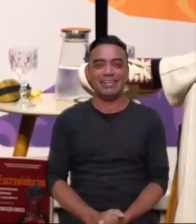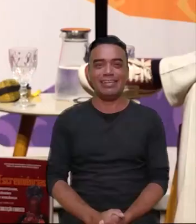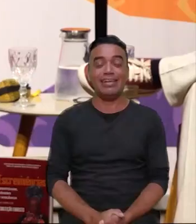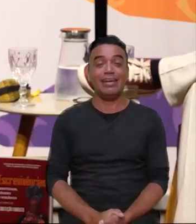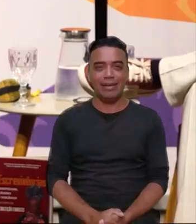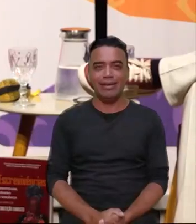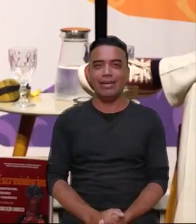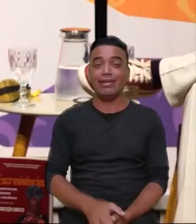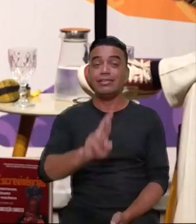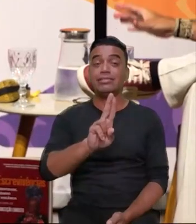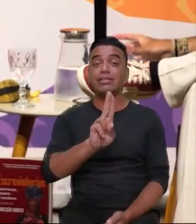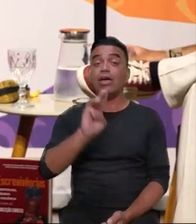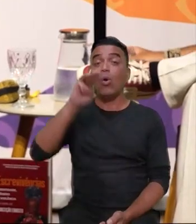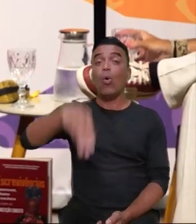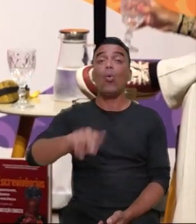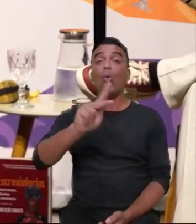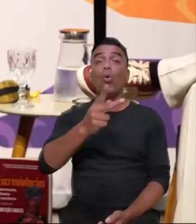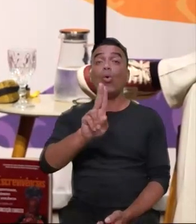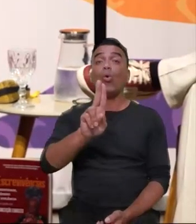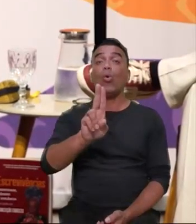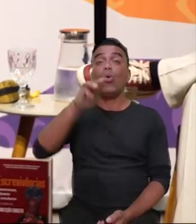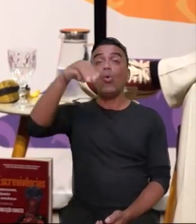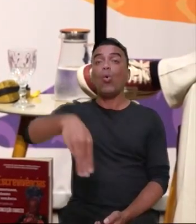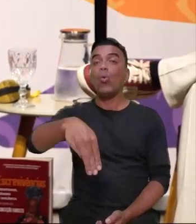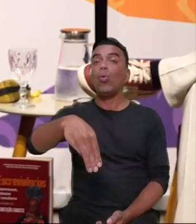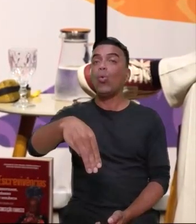Esse rum da minha mãe